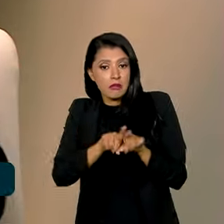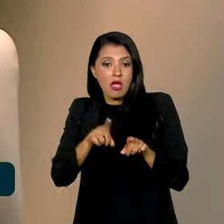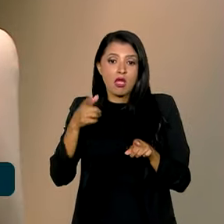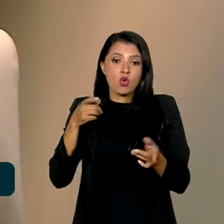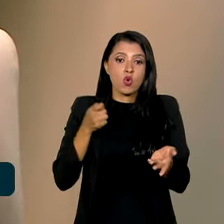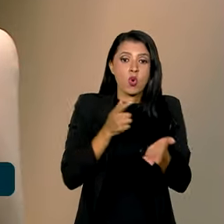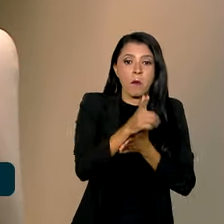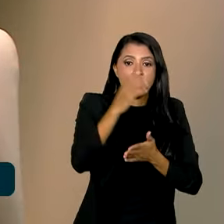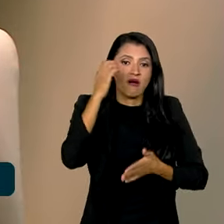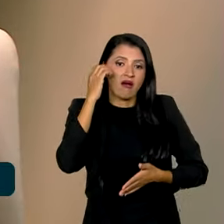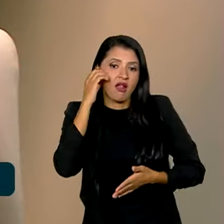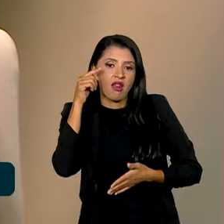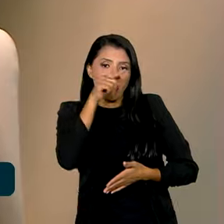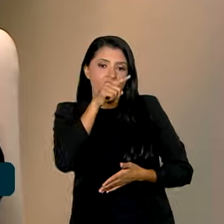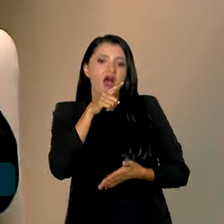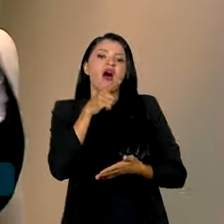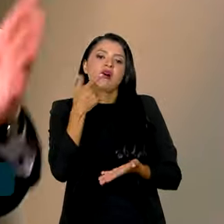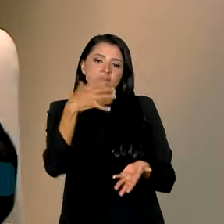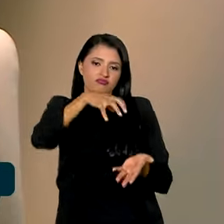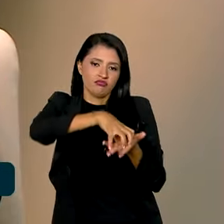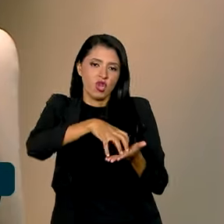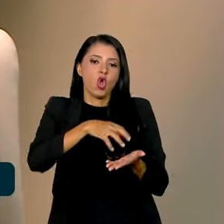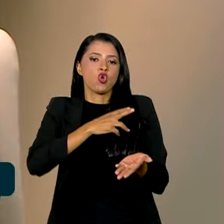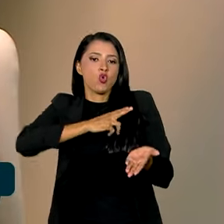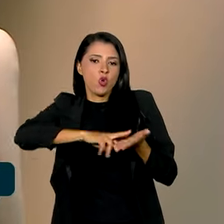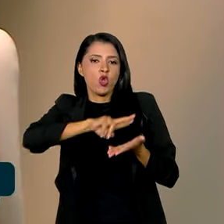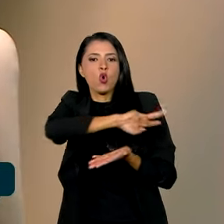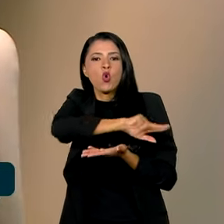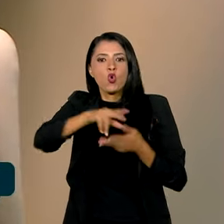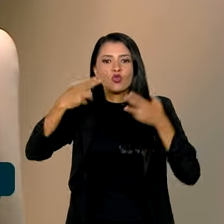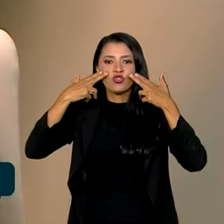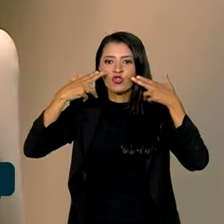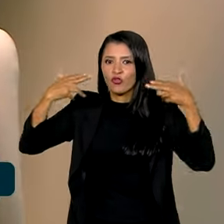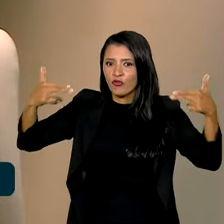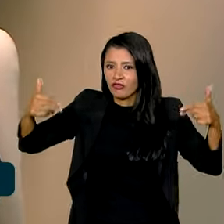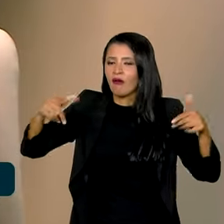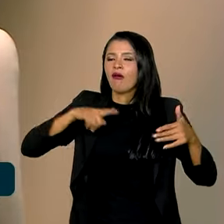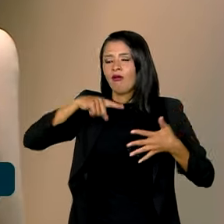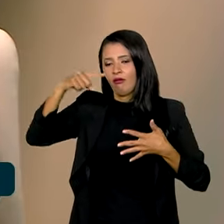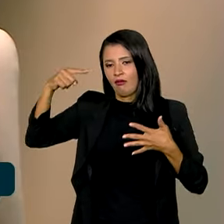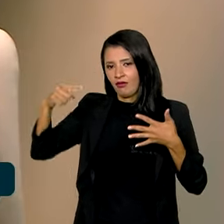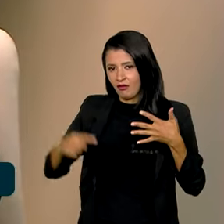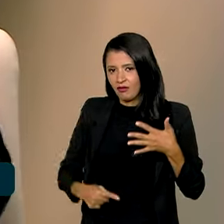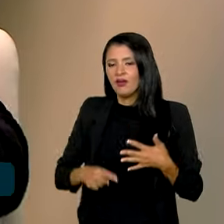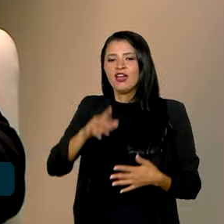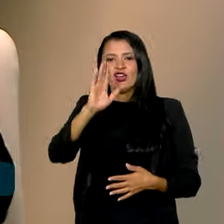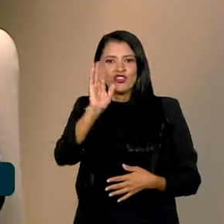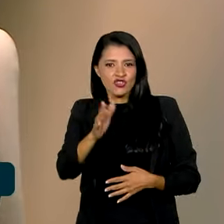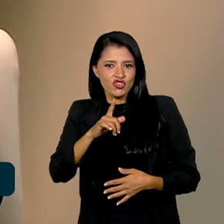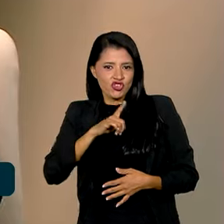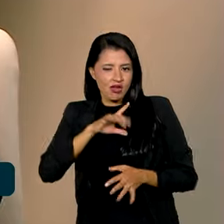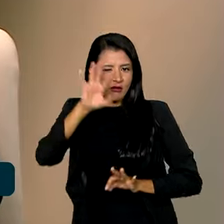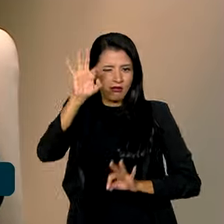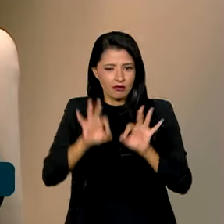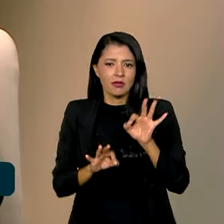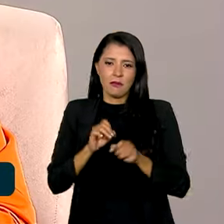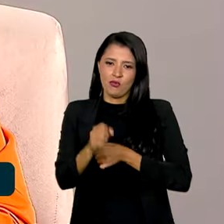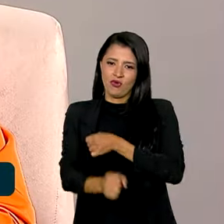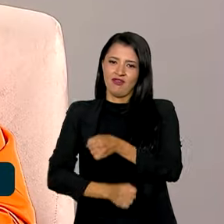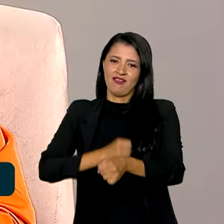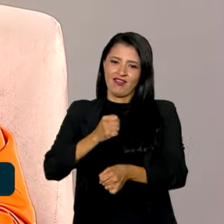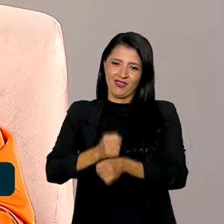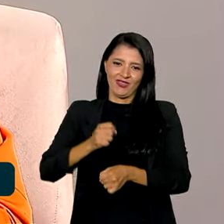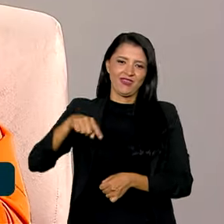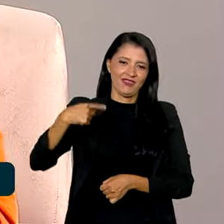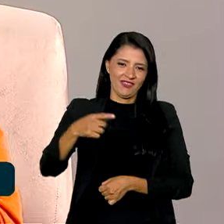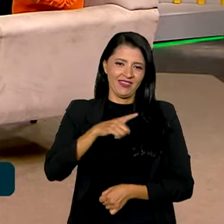aparelho celular numa agência dos Correios e algumas outras novidades grandes que a gente já tem estruturado para o próximo ano.